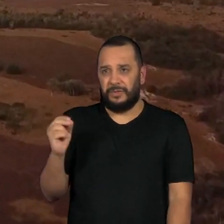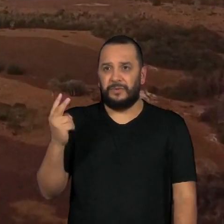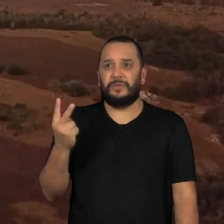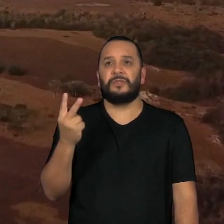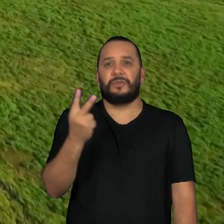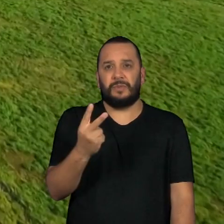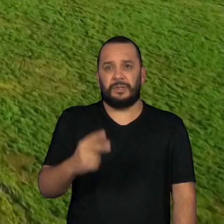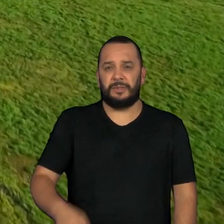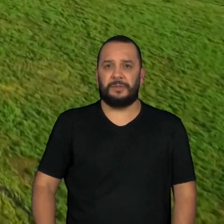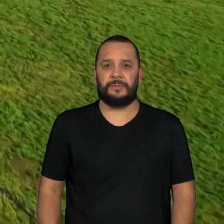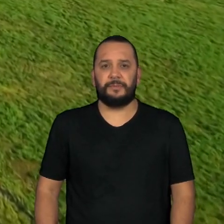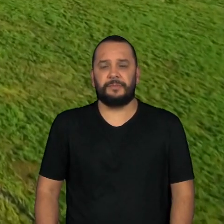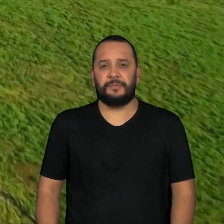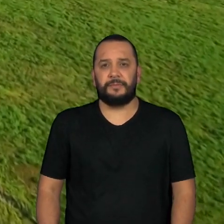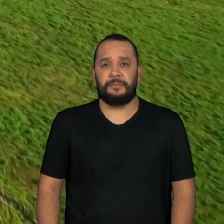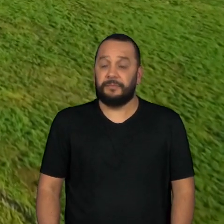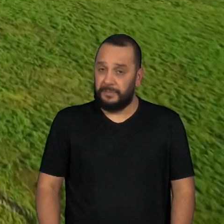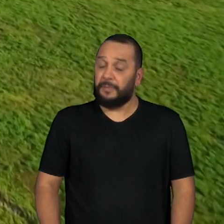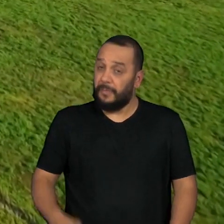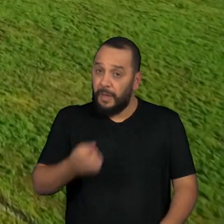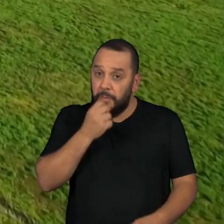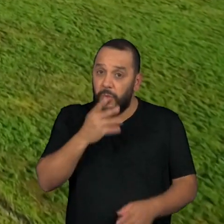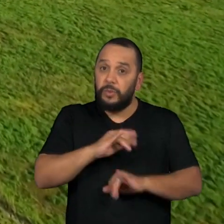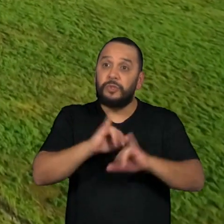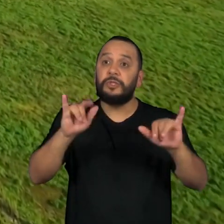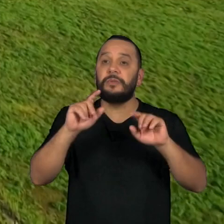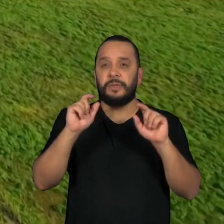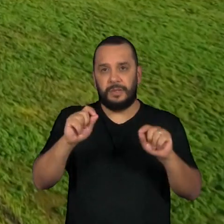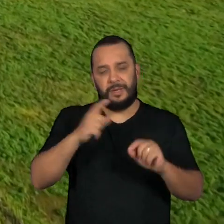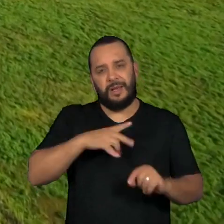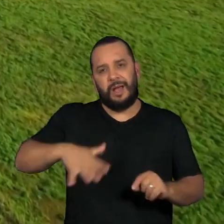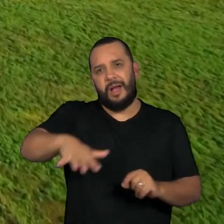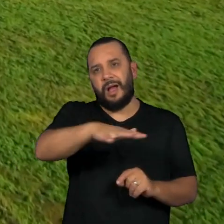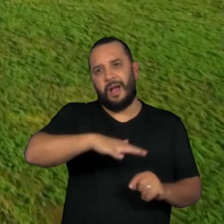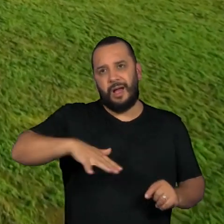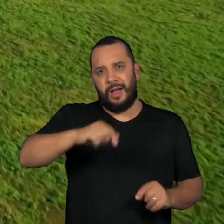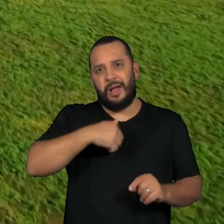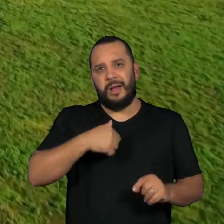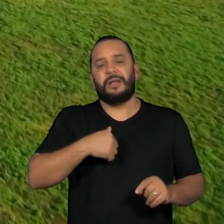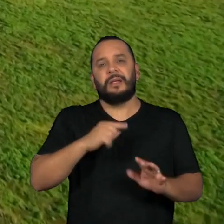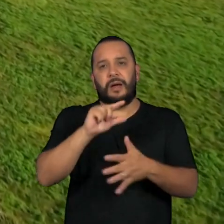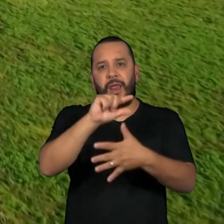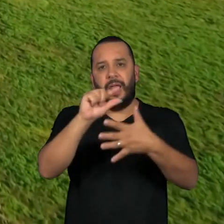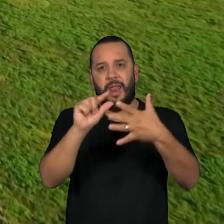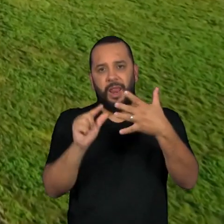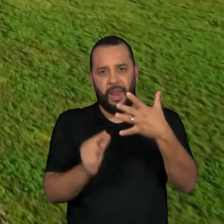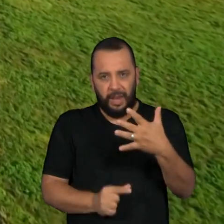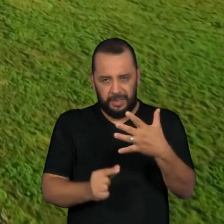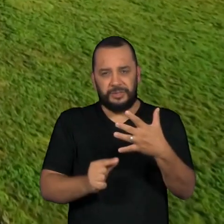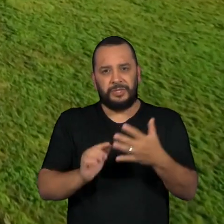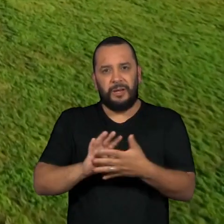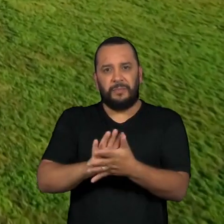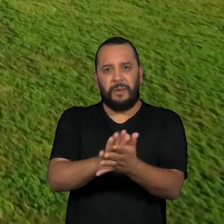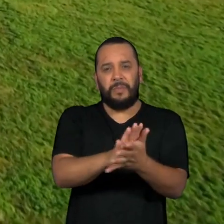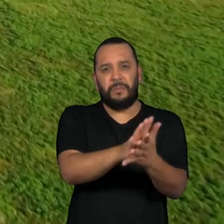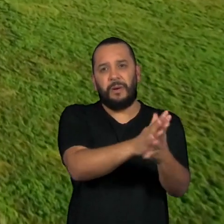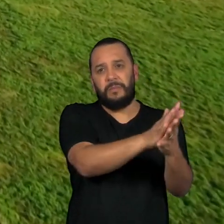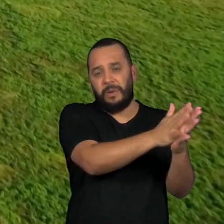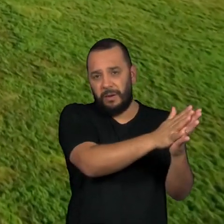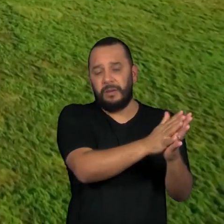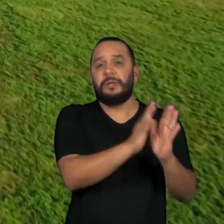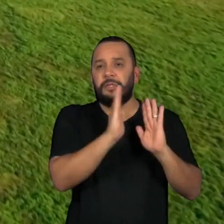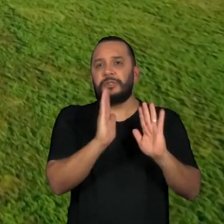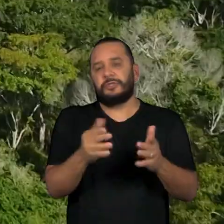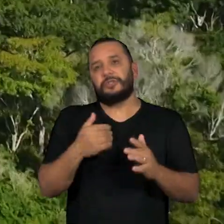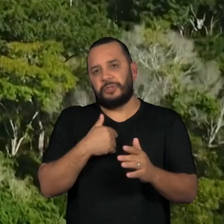2022. A boa notícia é que a área desmatada de Mata Atlântica caiu 42% no país